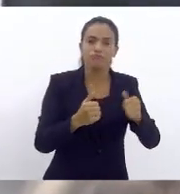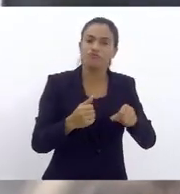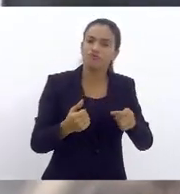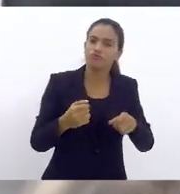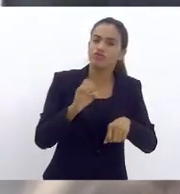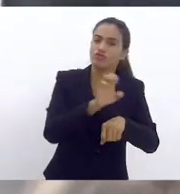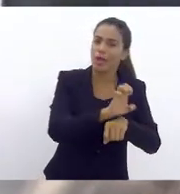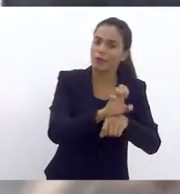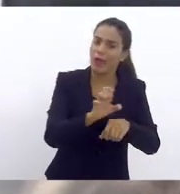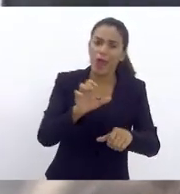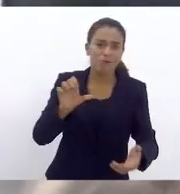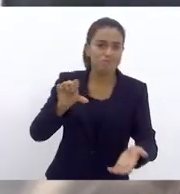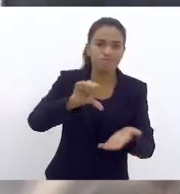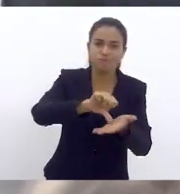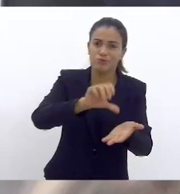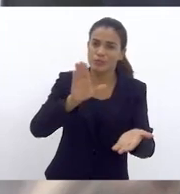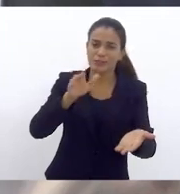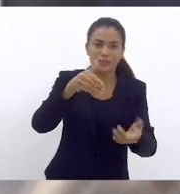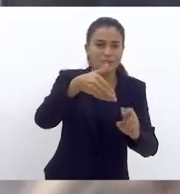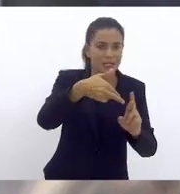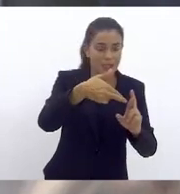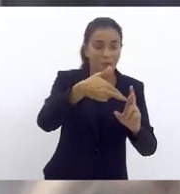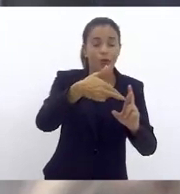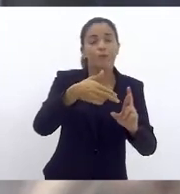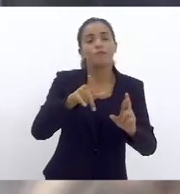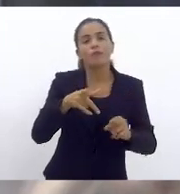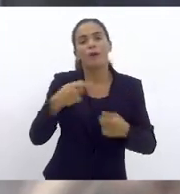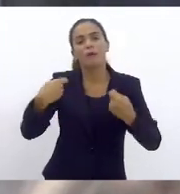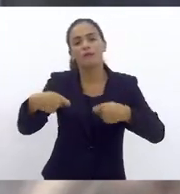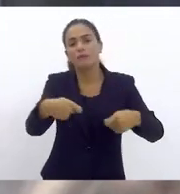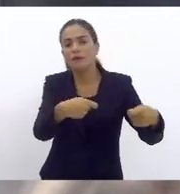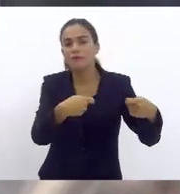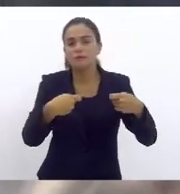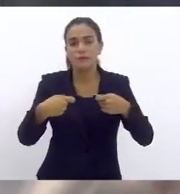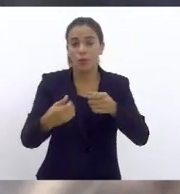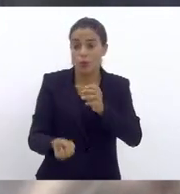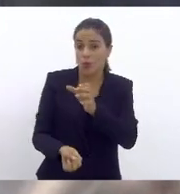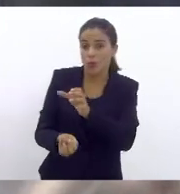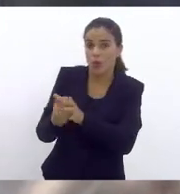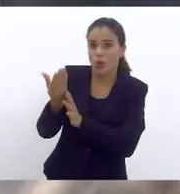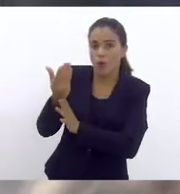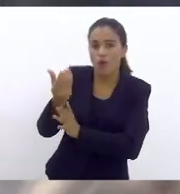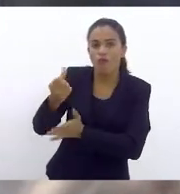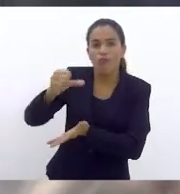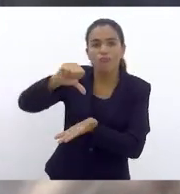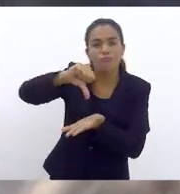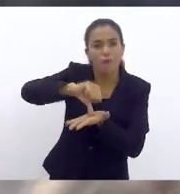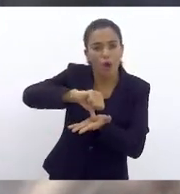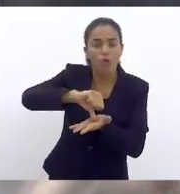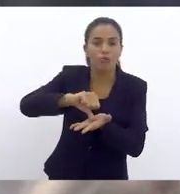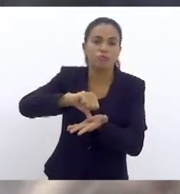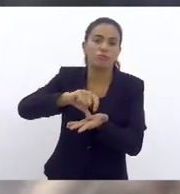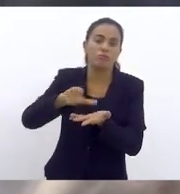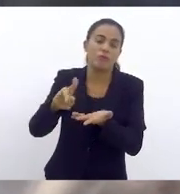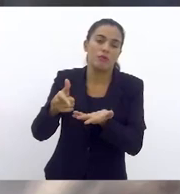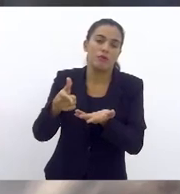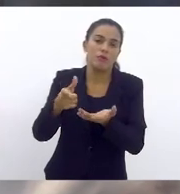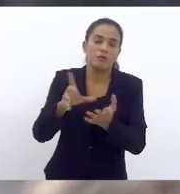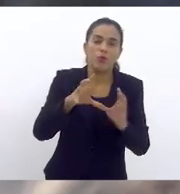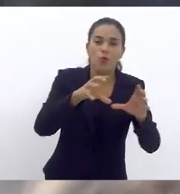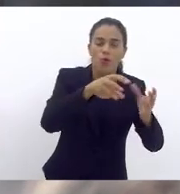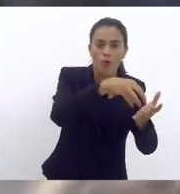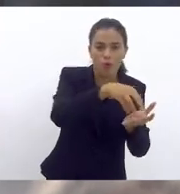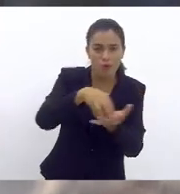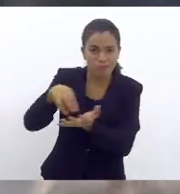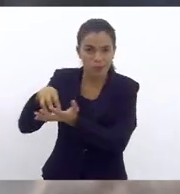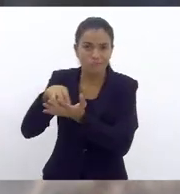vai ser Central então a necessidade de um Marco de um novo marco regulatório do complexo econômico